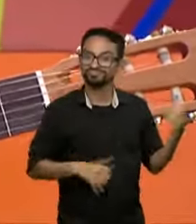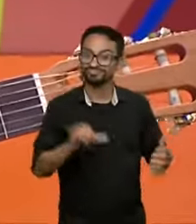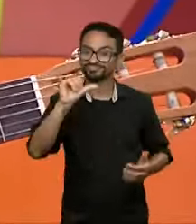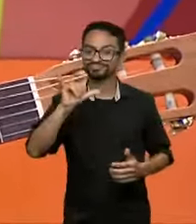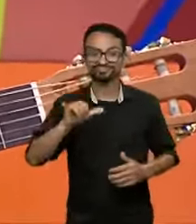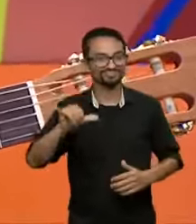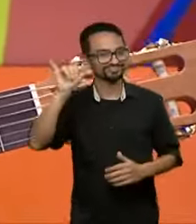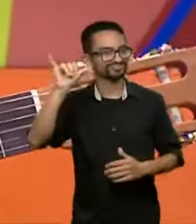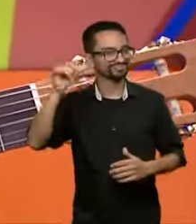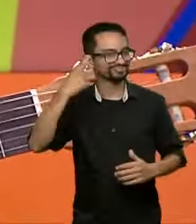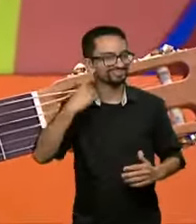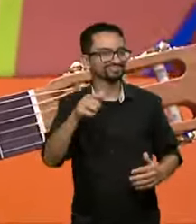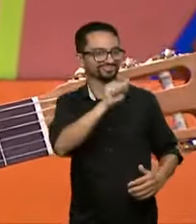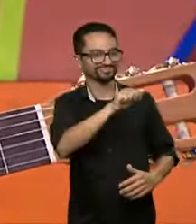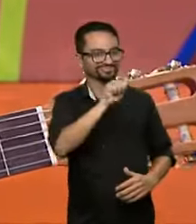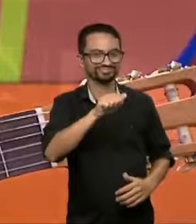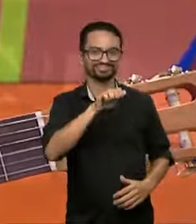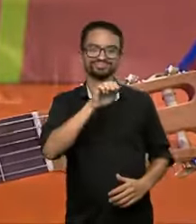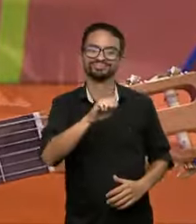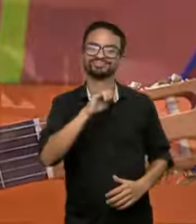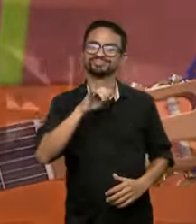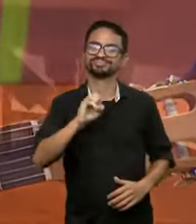Y, Y, I, A, A,